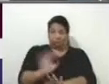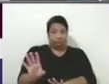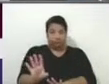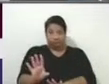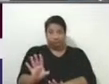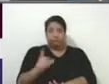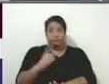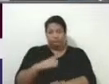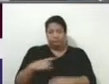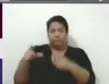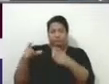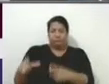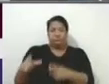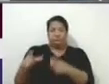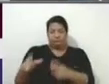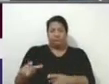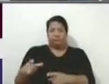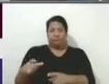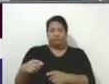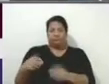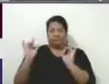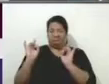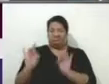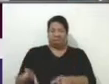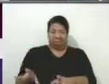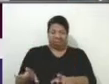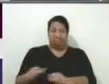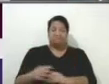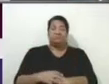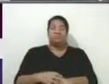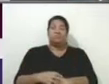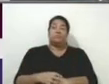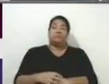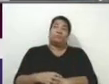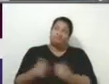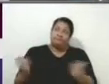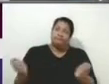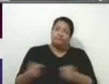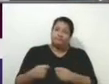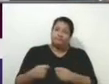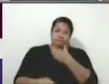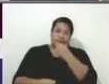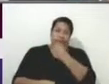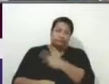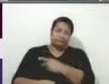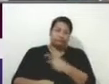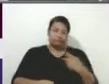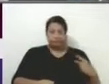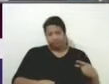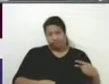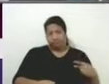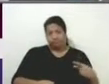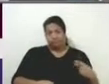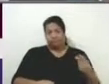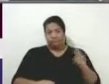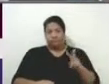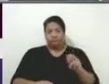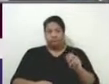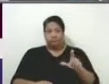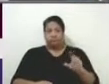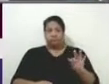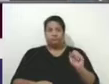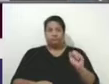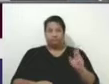que era muito mal aproveitado. E aí o pastor Walter, que naquela época vivia entre nós ainda,